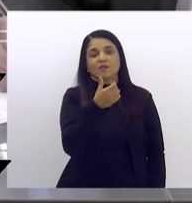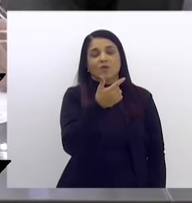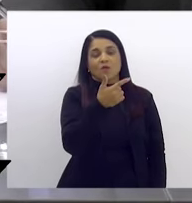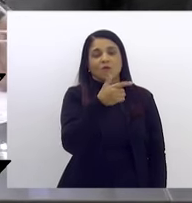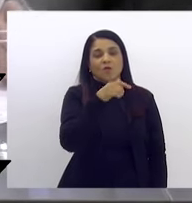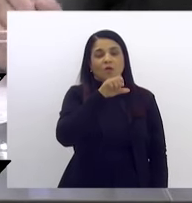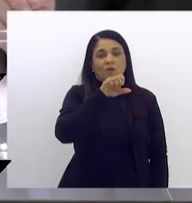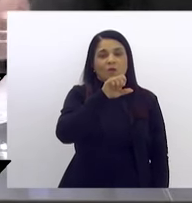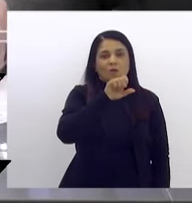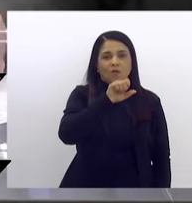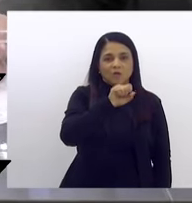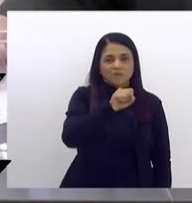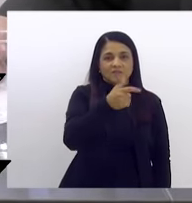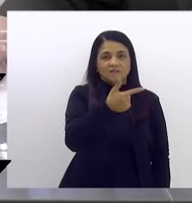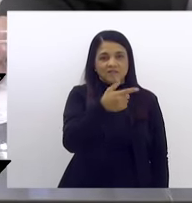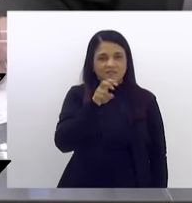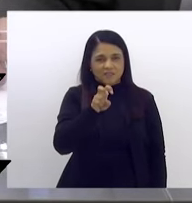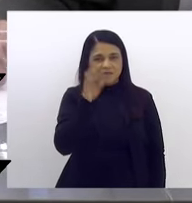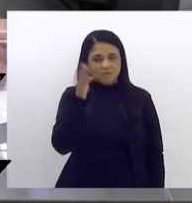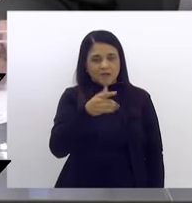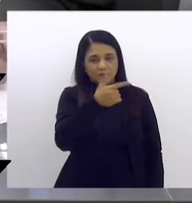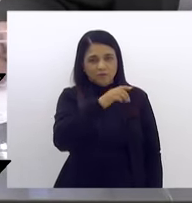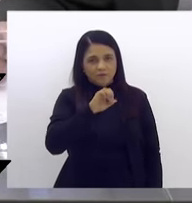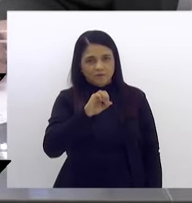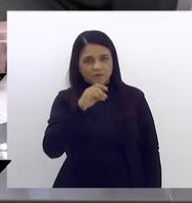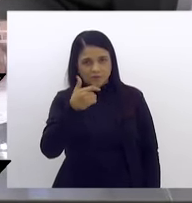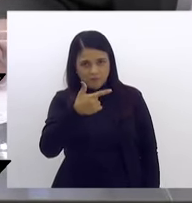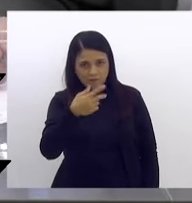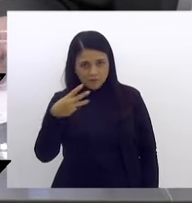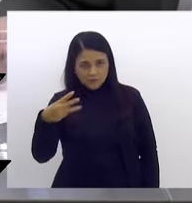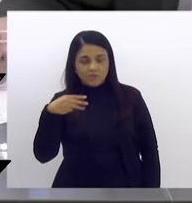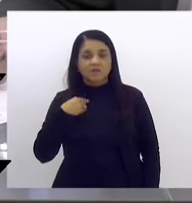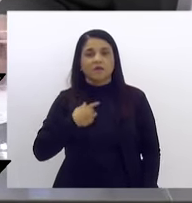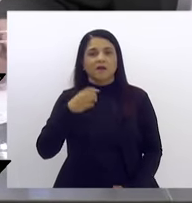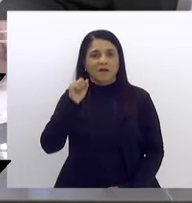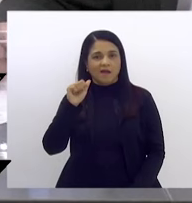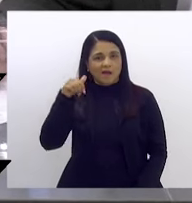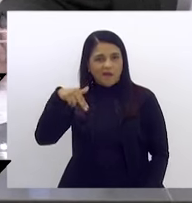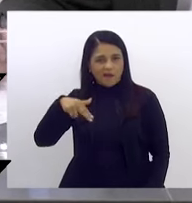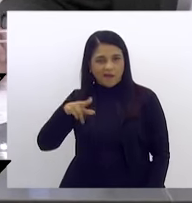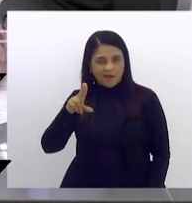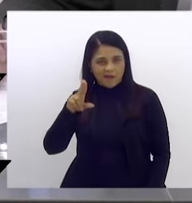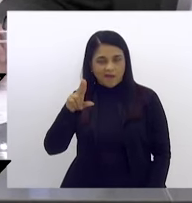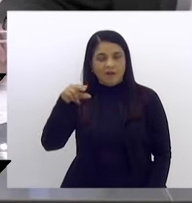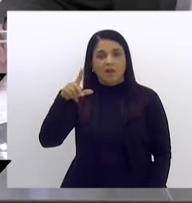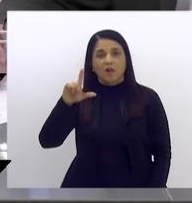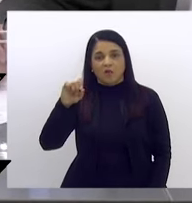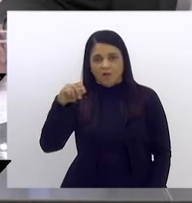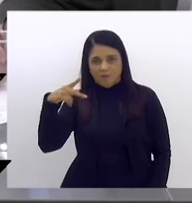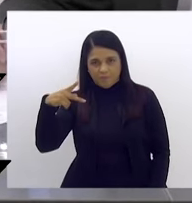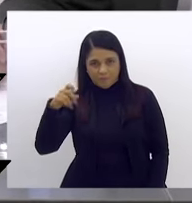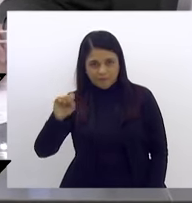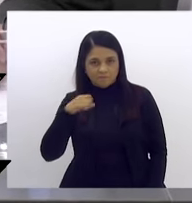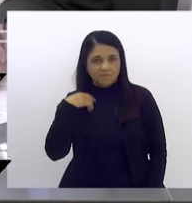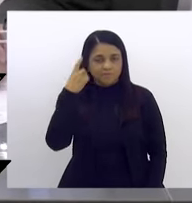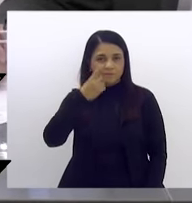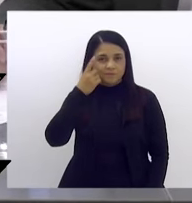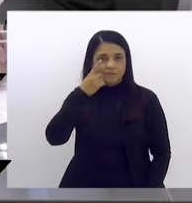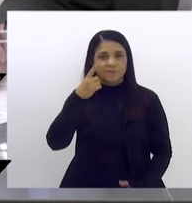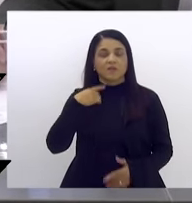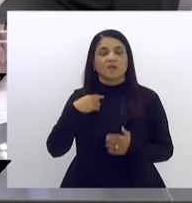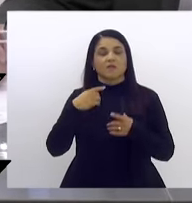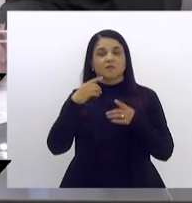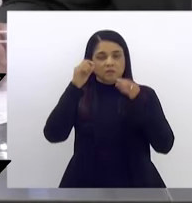2023 de autoria do deputado Alan Lopes que dispõe sobre o direito da pessoa com Transtorno do